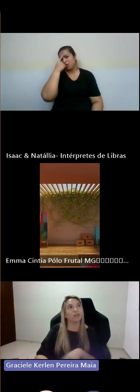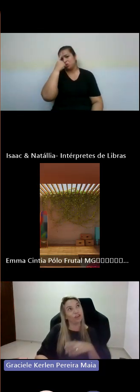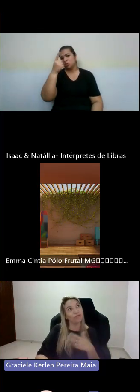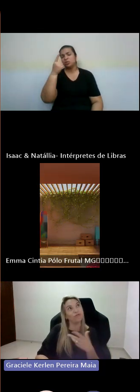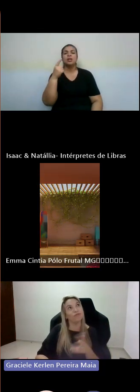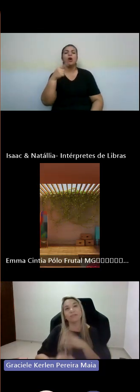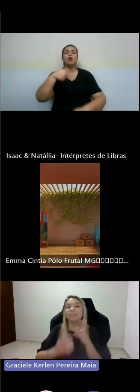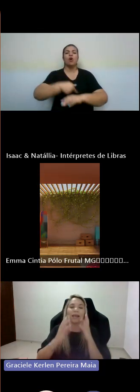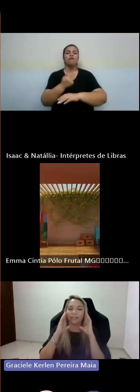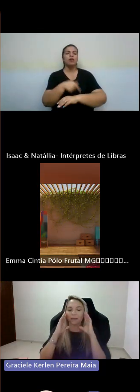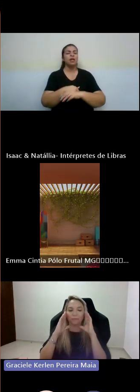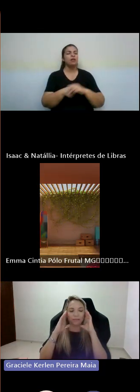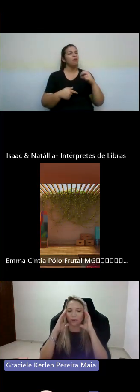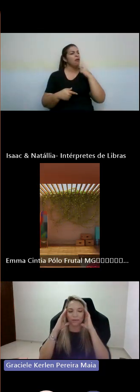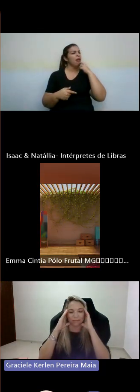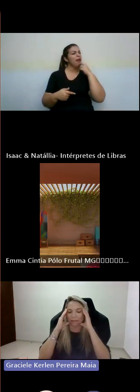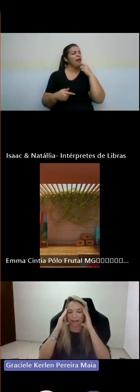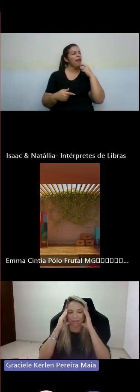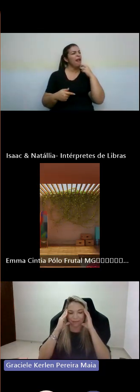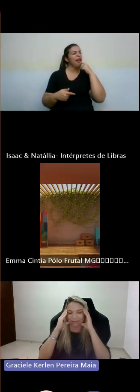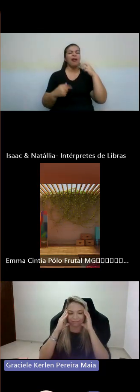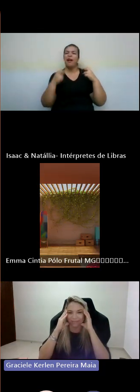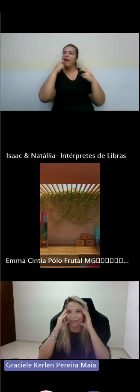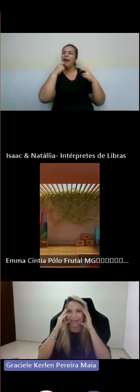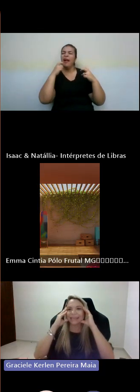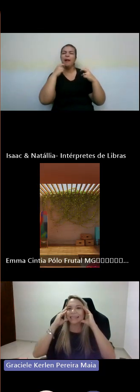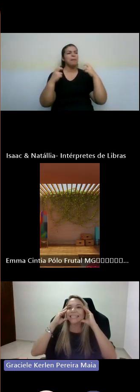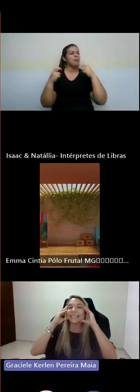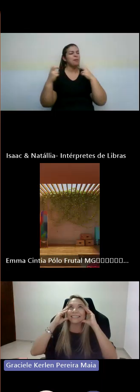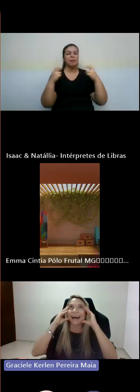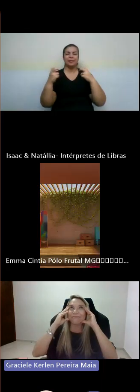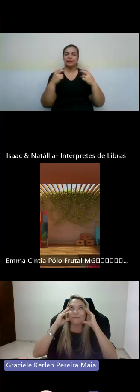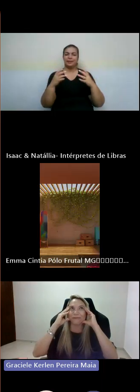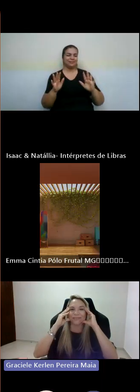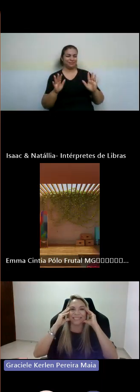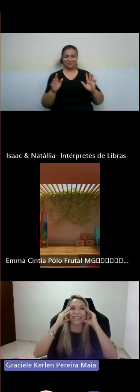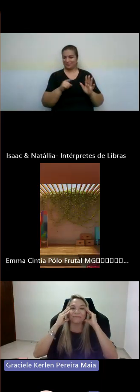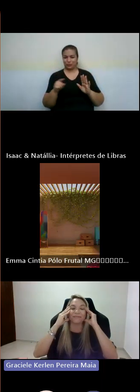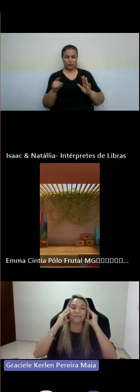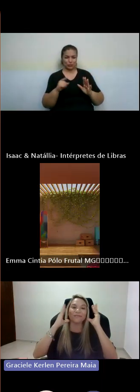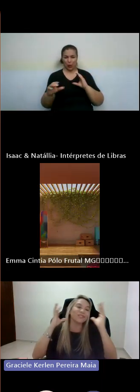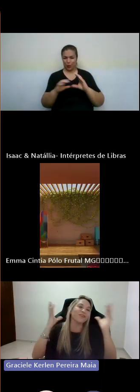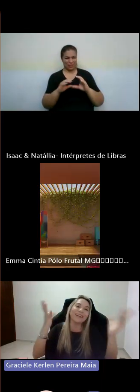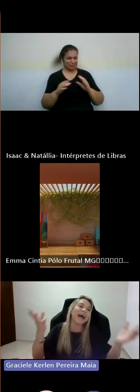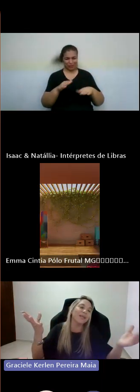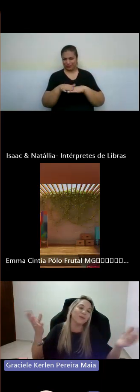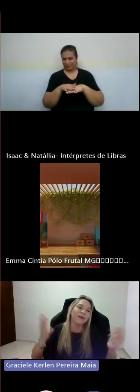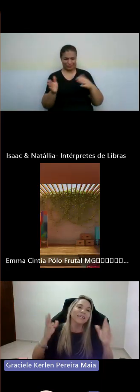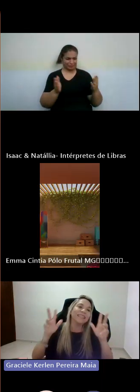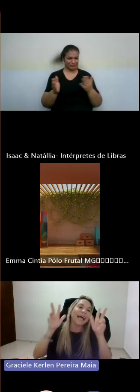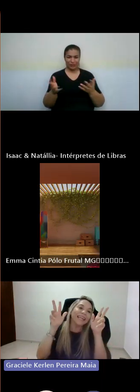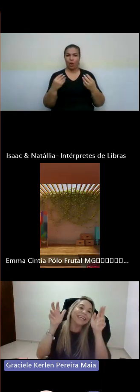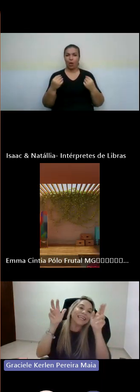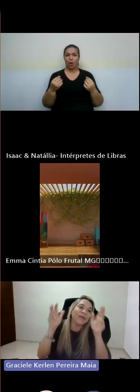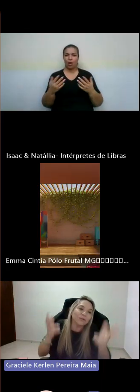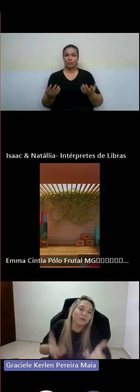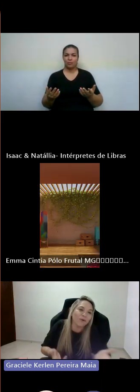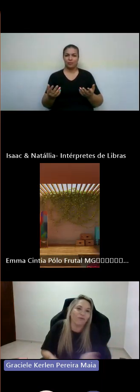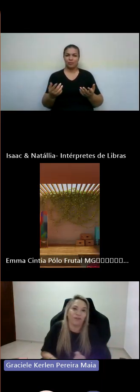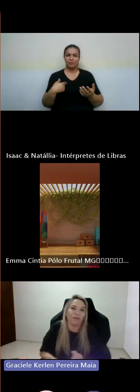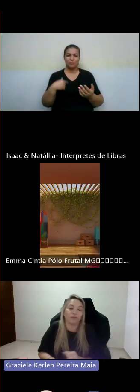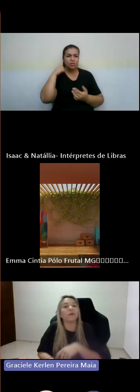aí o outro... Gente, é muita coisa para minha cabeça. É inaceitável uma coisa dessa, fazer um dicionário da